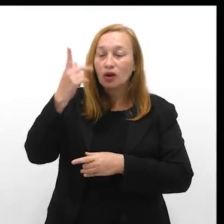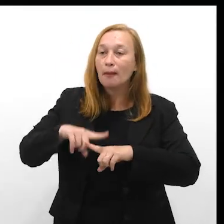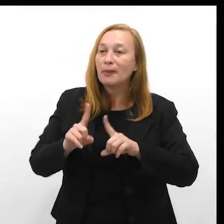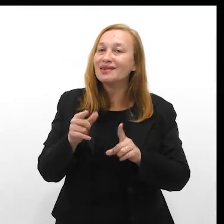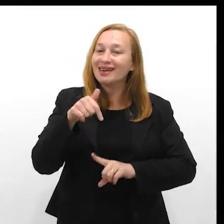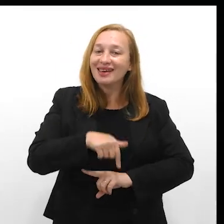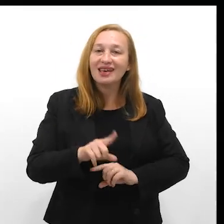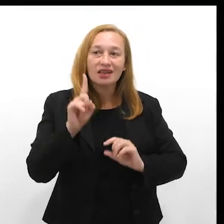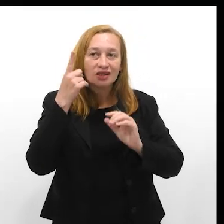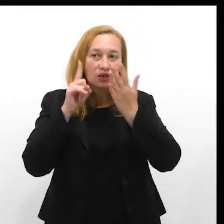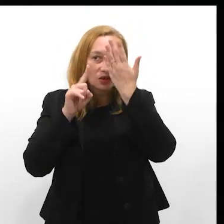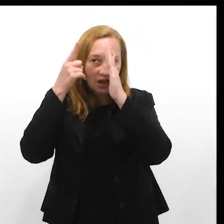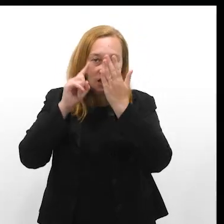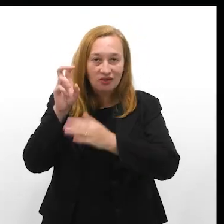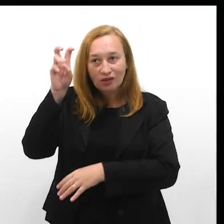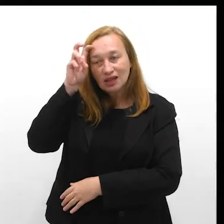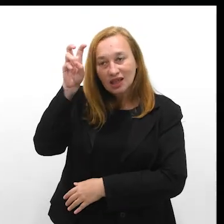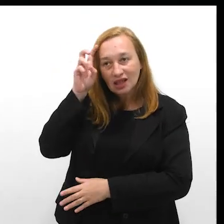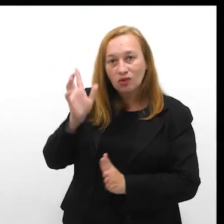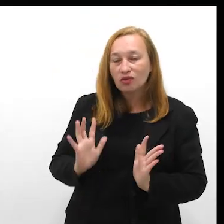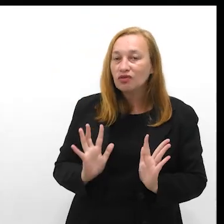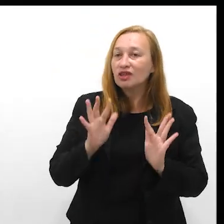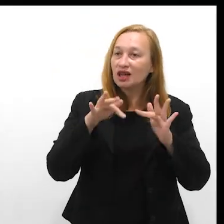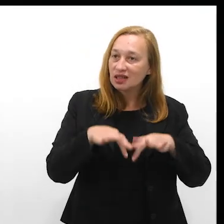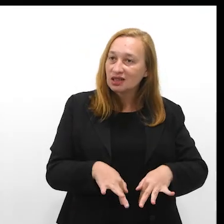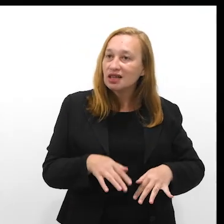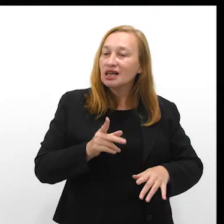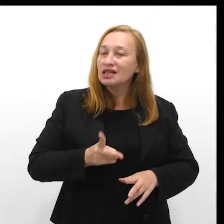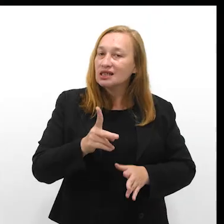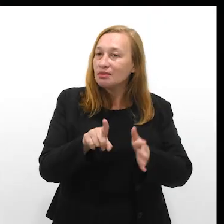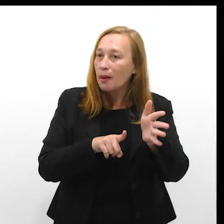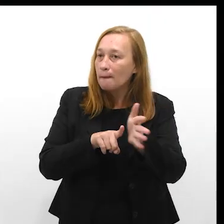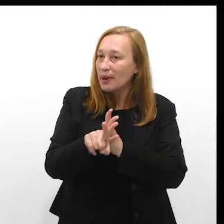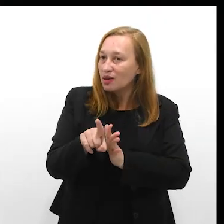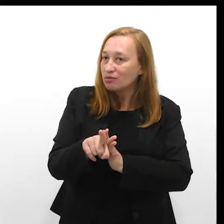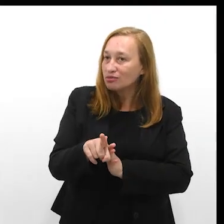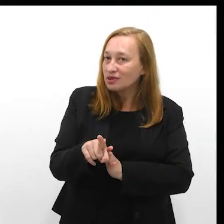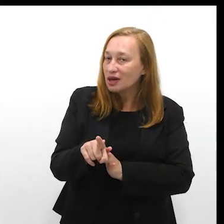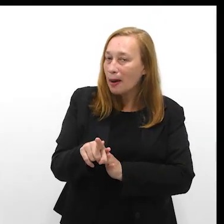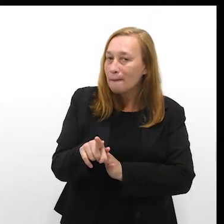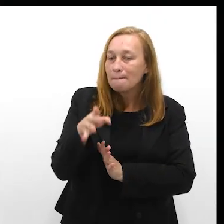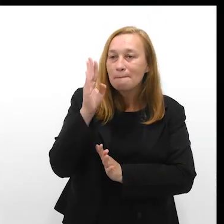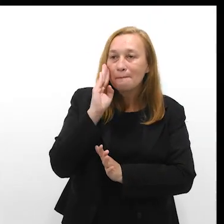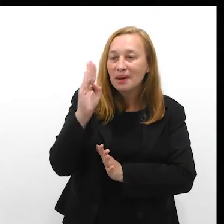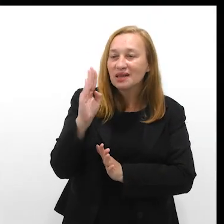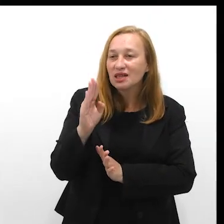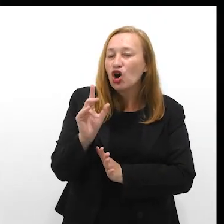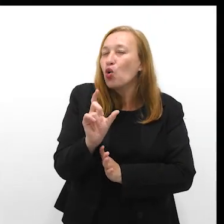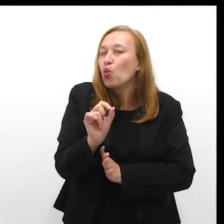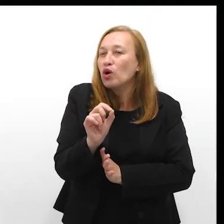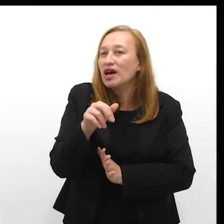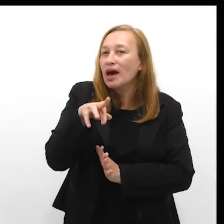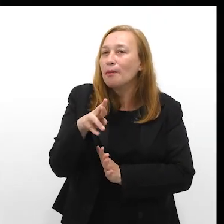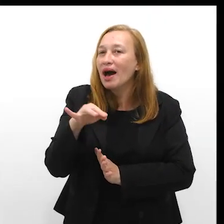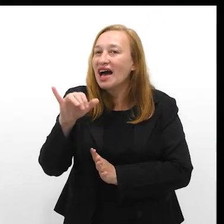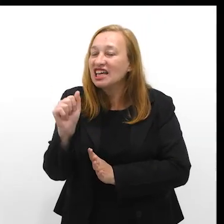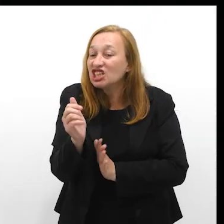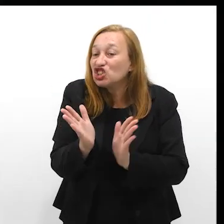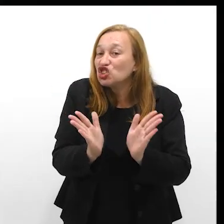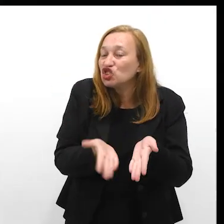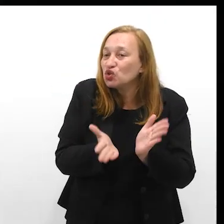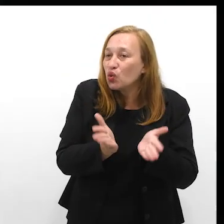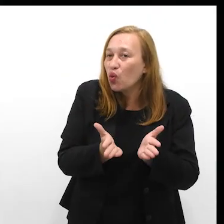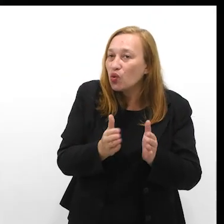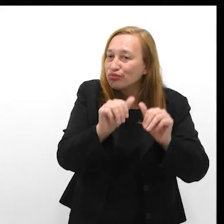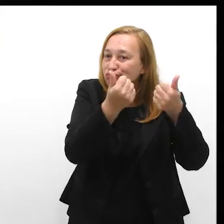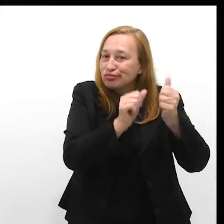essa história. Mas aqui no Quintas, a gente, quando termina, a gente sempre faz uma pergunta que é chave. O que a Marina